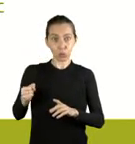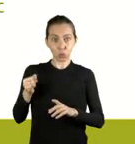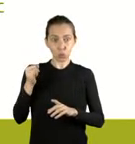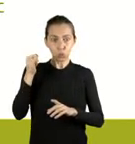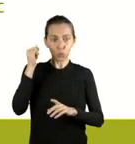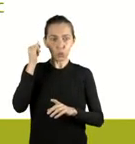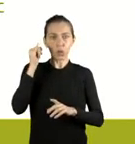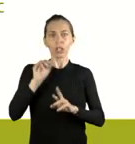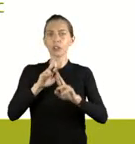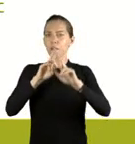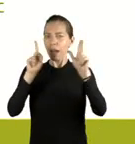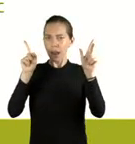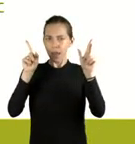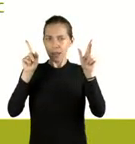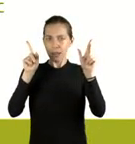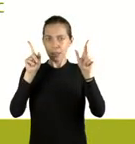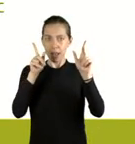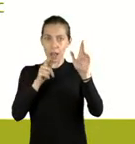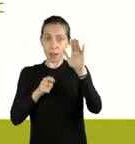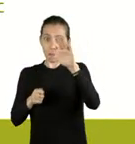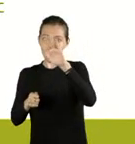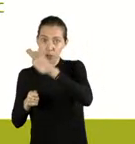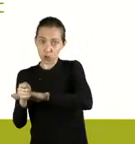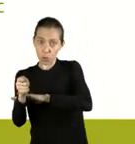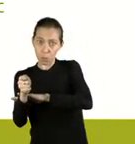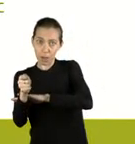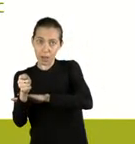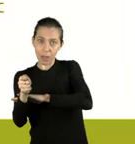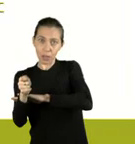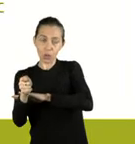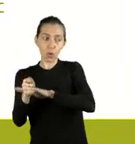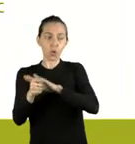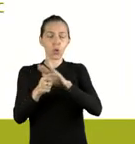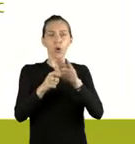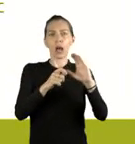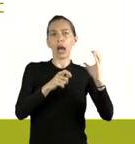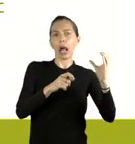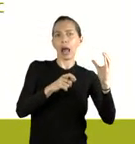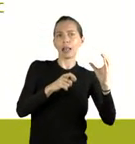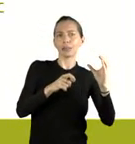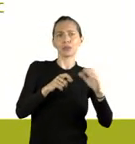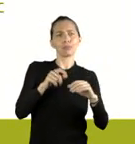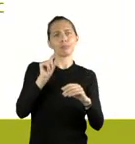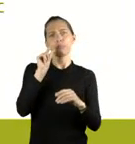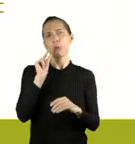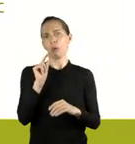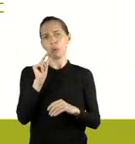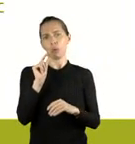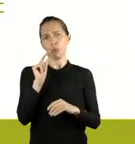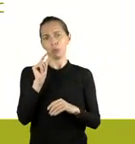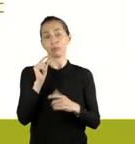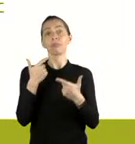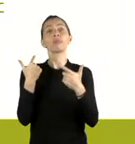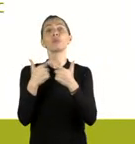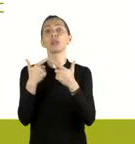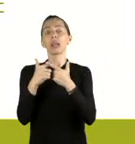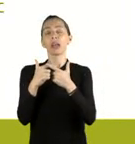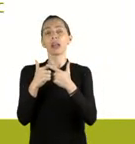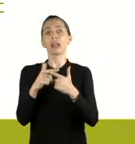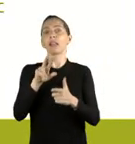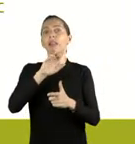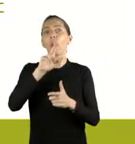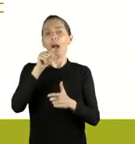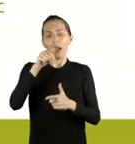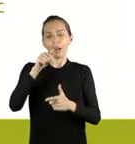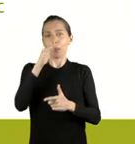a diferença entre investimentos de um banco e de outro, e crédito, é muito baixa. Porque lá não é igual ao